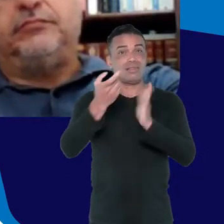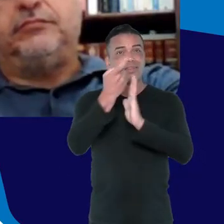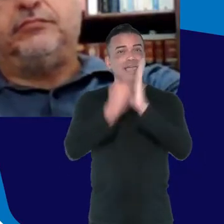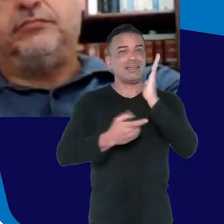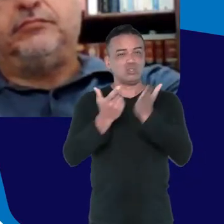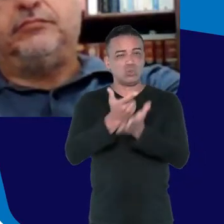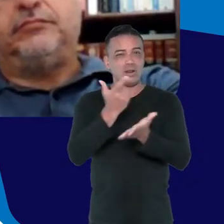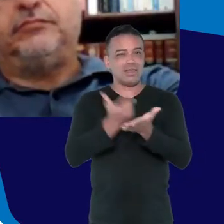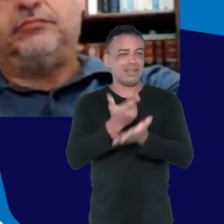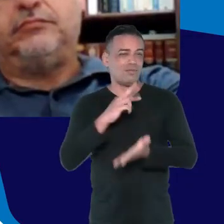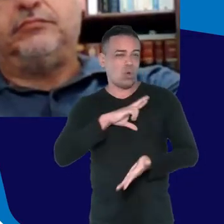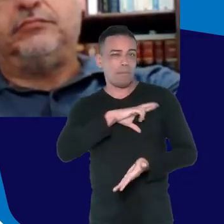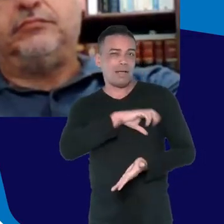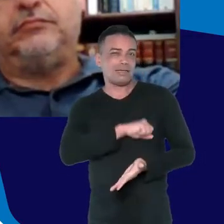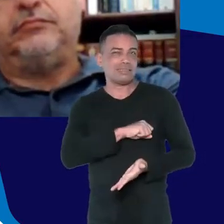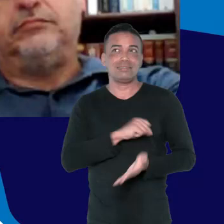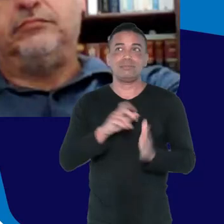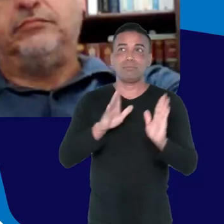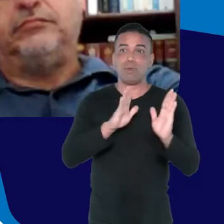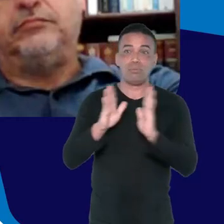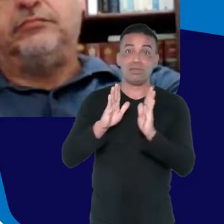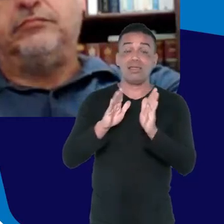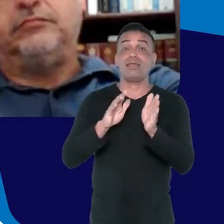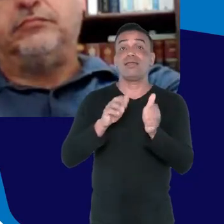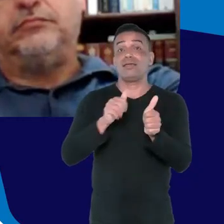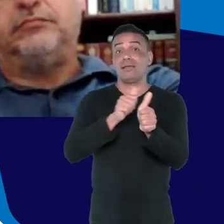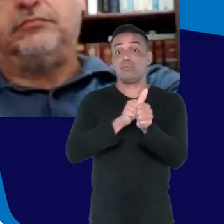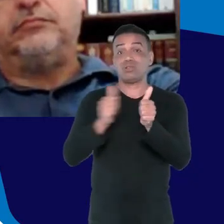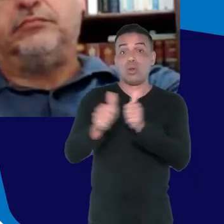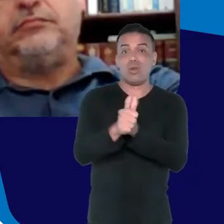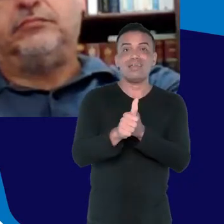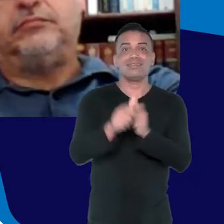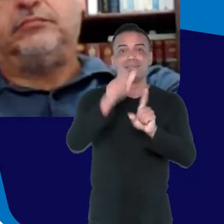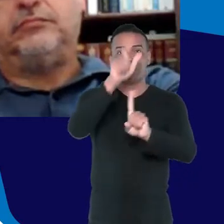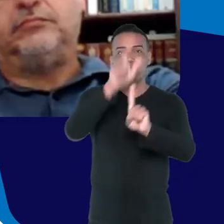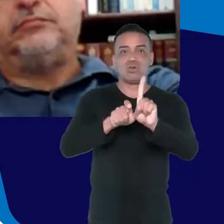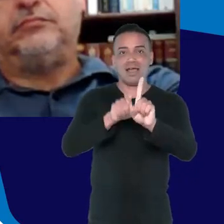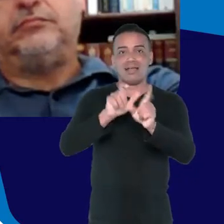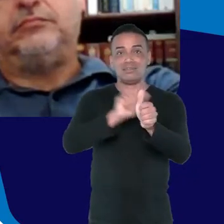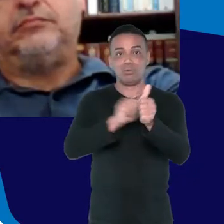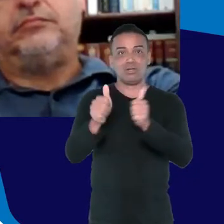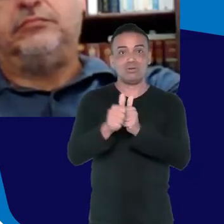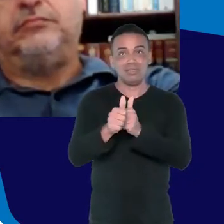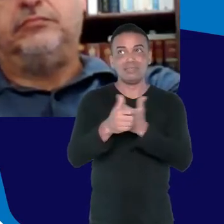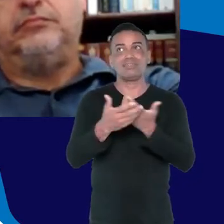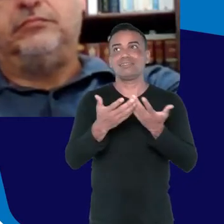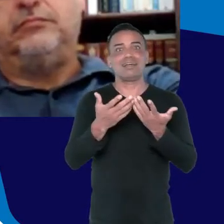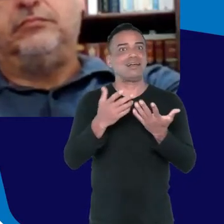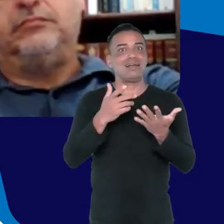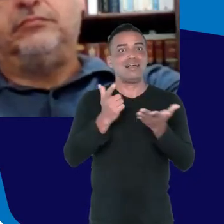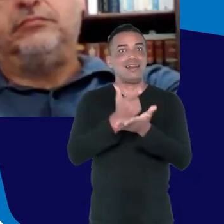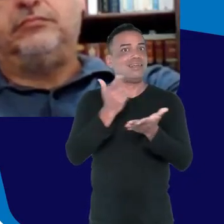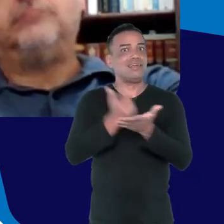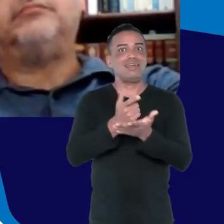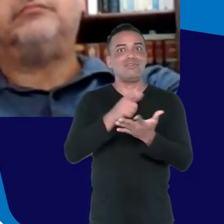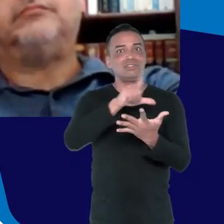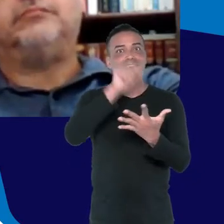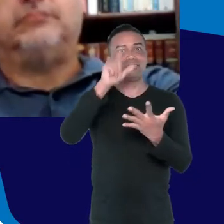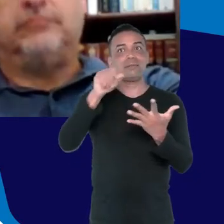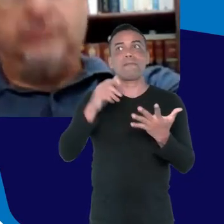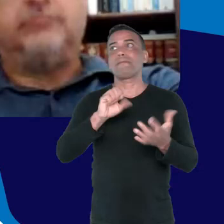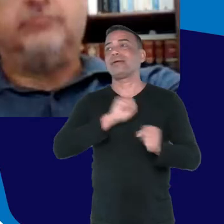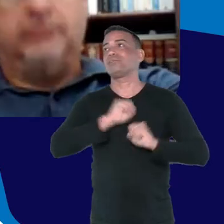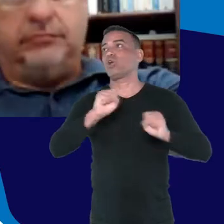parece um espaço também não só para que o seu protagonista se debruce sobre alguns livros favoritos dele, mas para que você